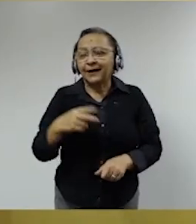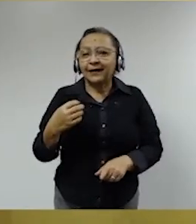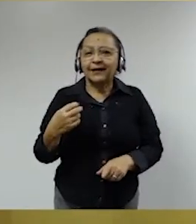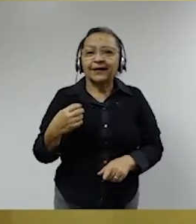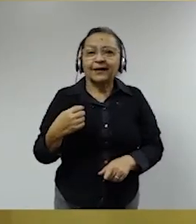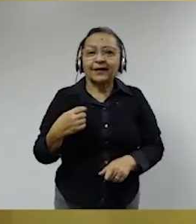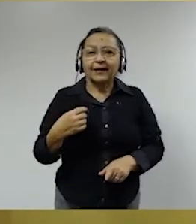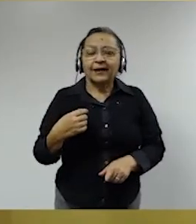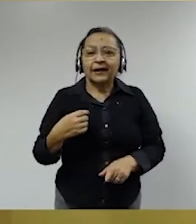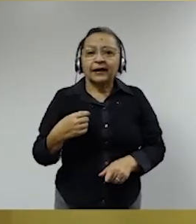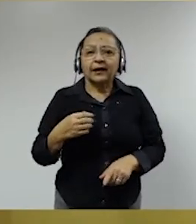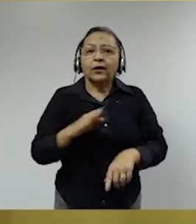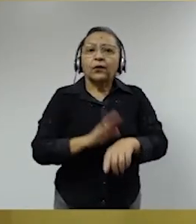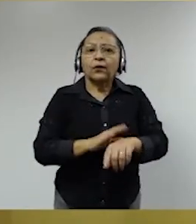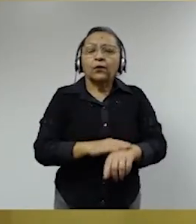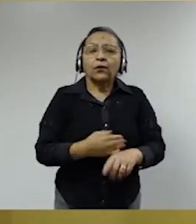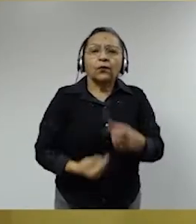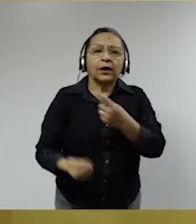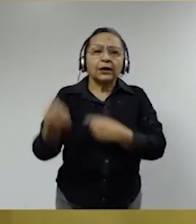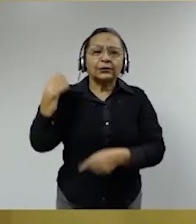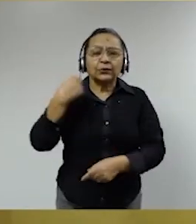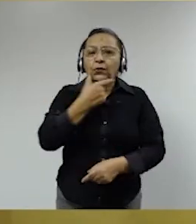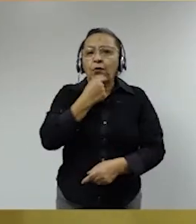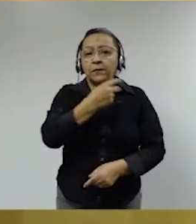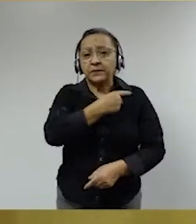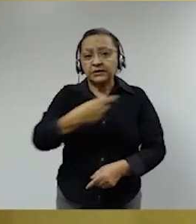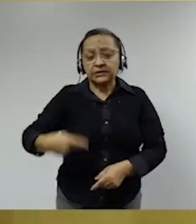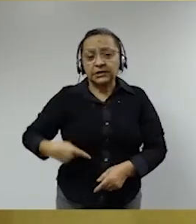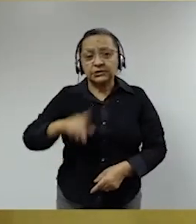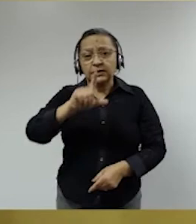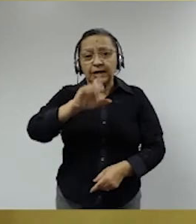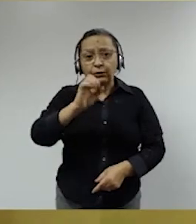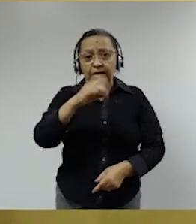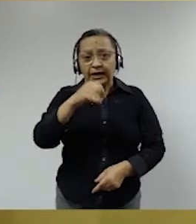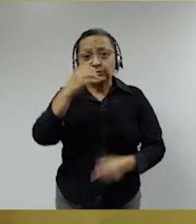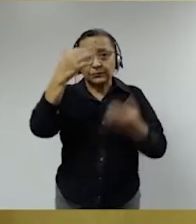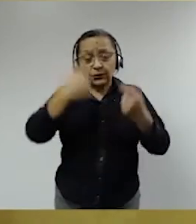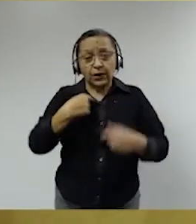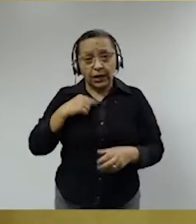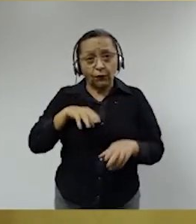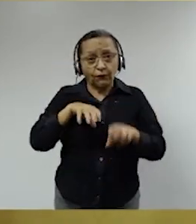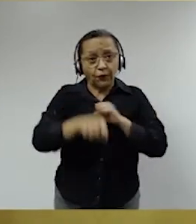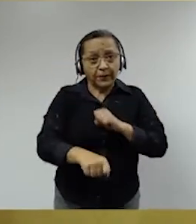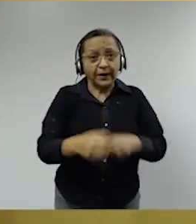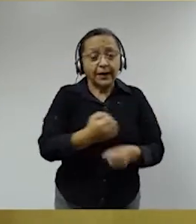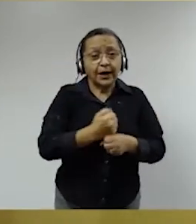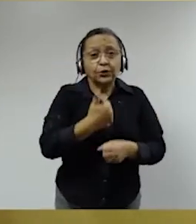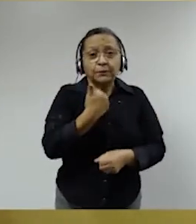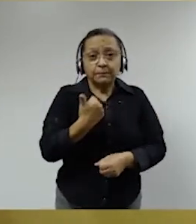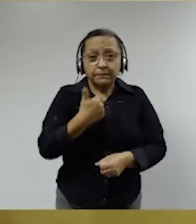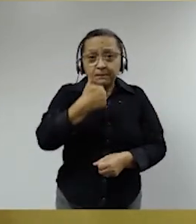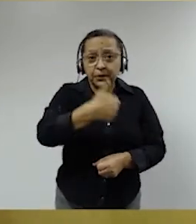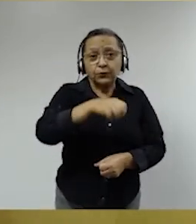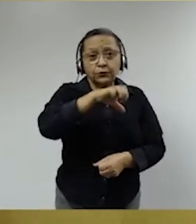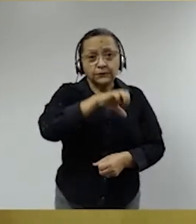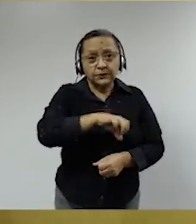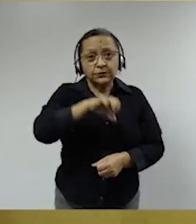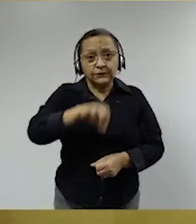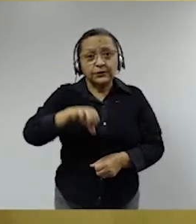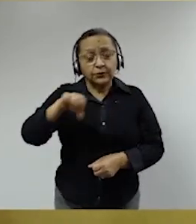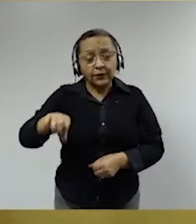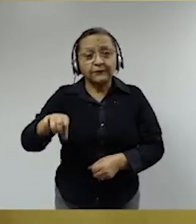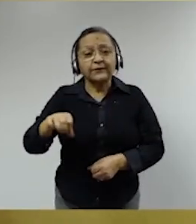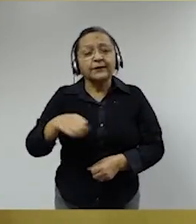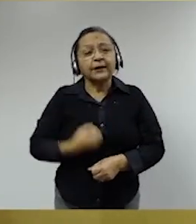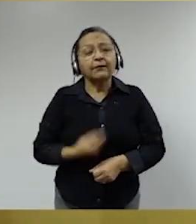de quando, né, o presidente Leonardo falou, eu me formei em 99, né, tem que ter alguma vantagem, ter alguns anos de janela, né? É que